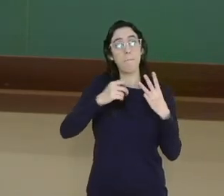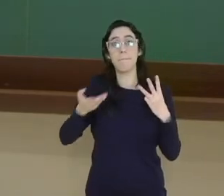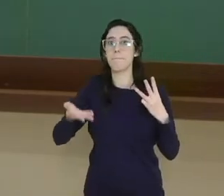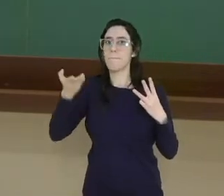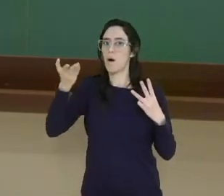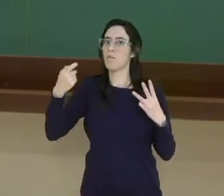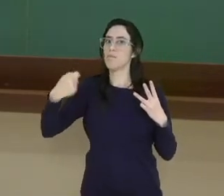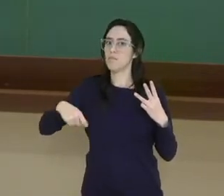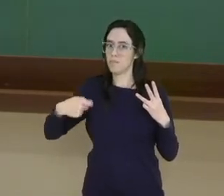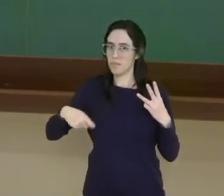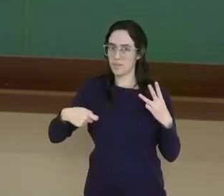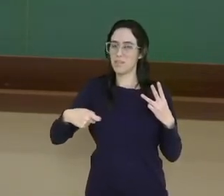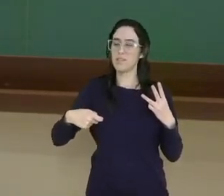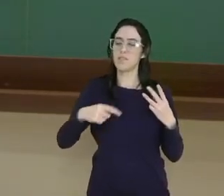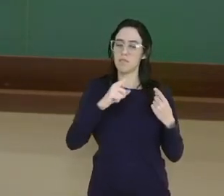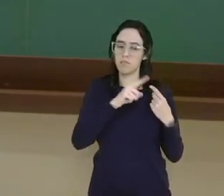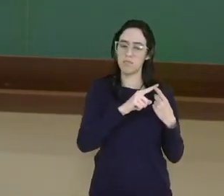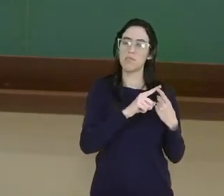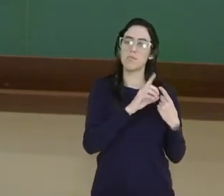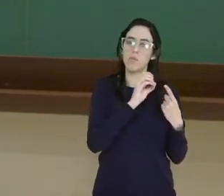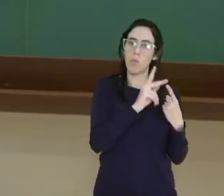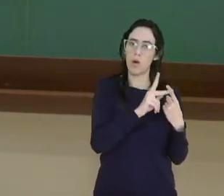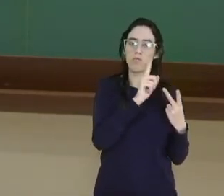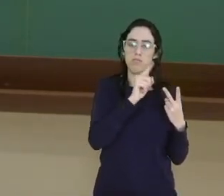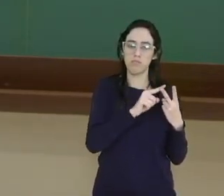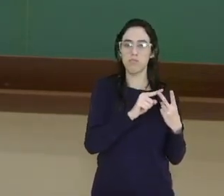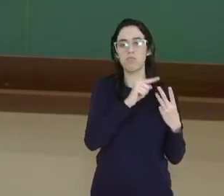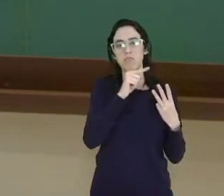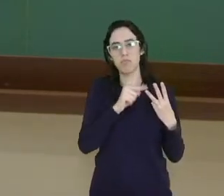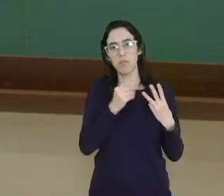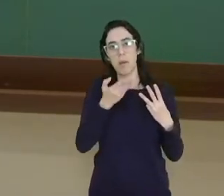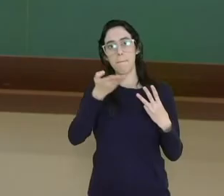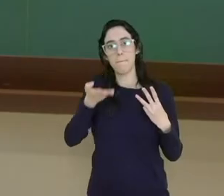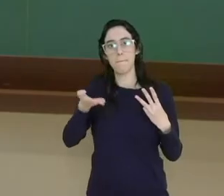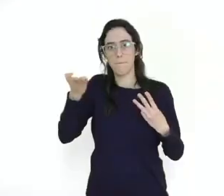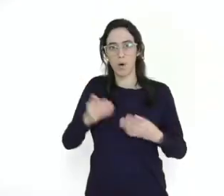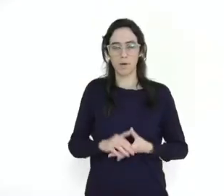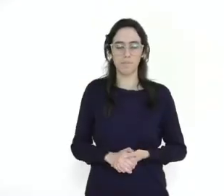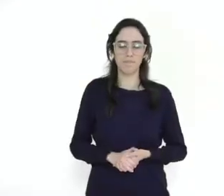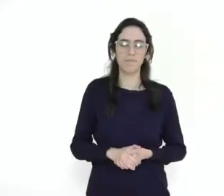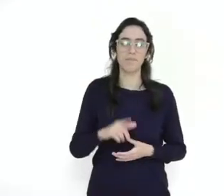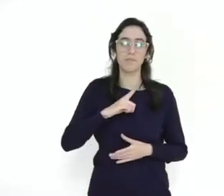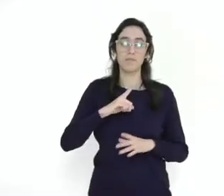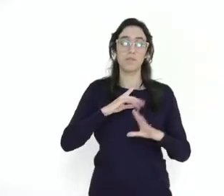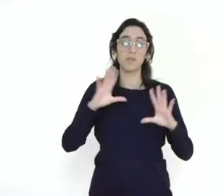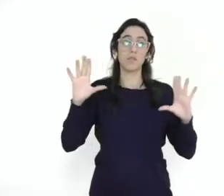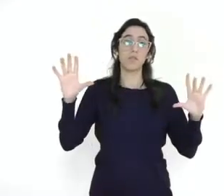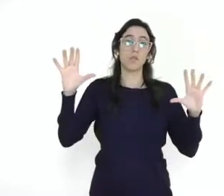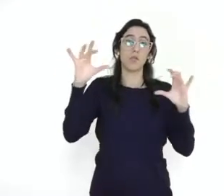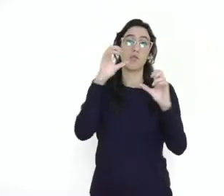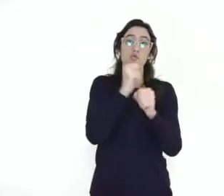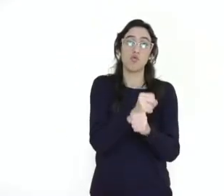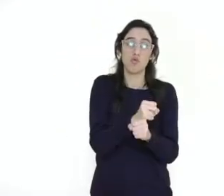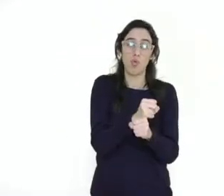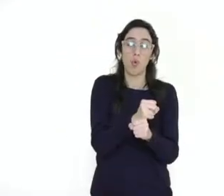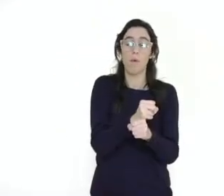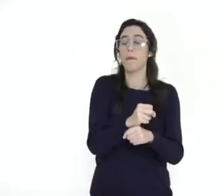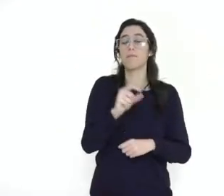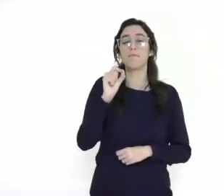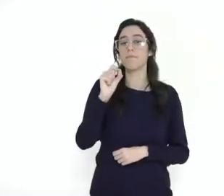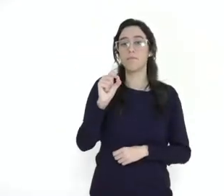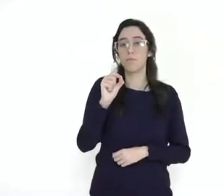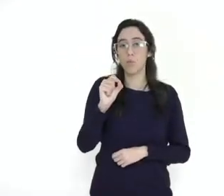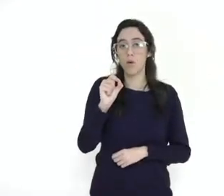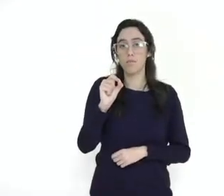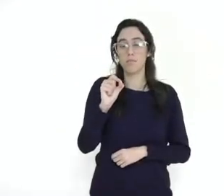primeira, 2 quilos para a segunda, 1 quilo para a terceira. A soma das maiores marcas que